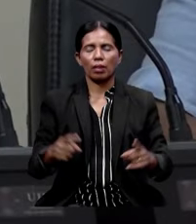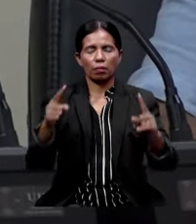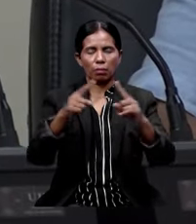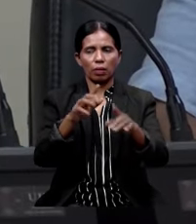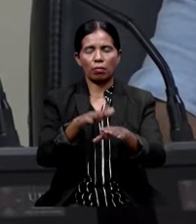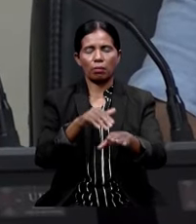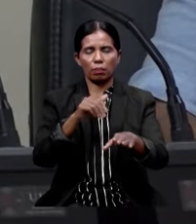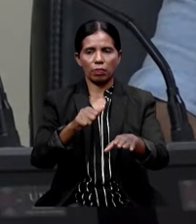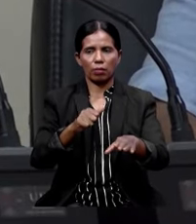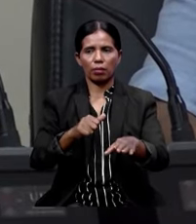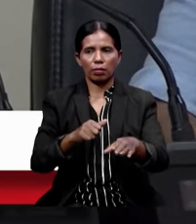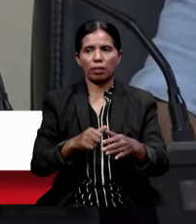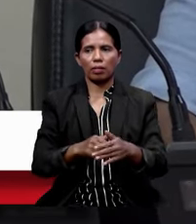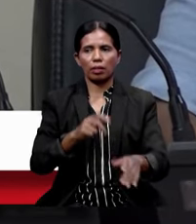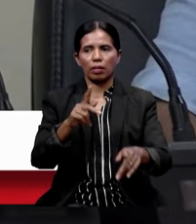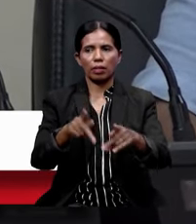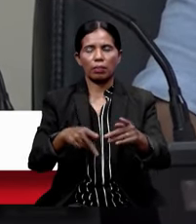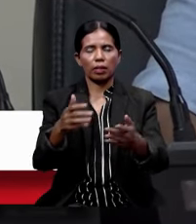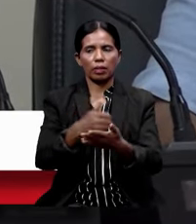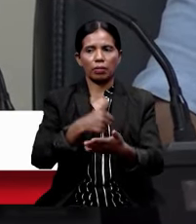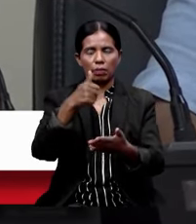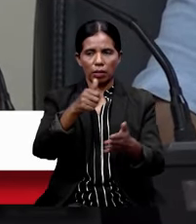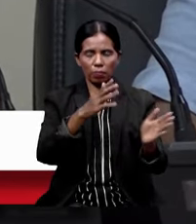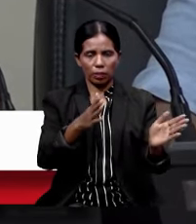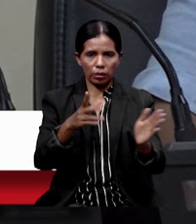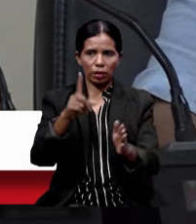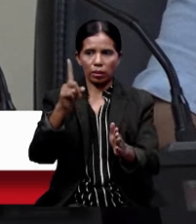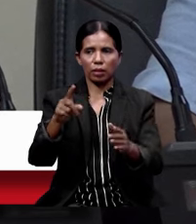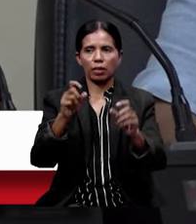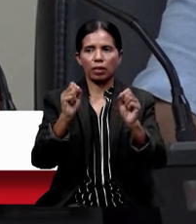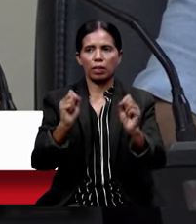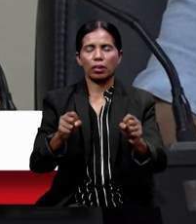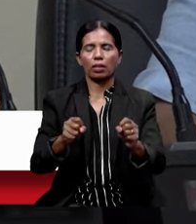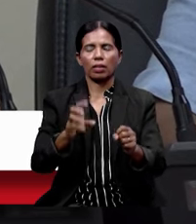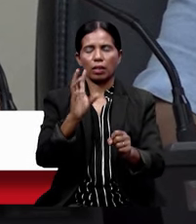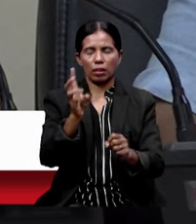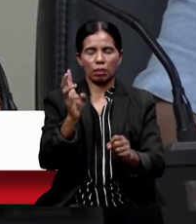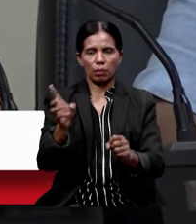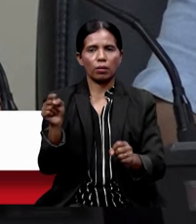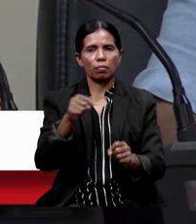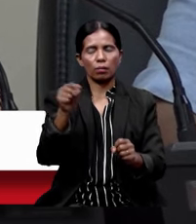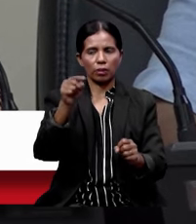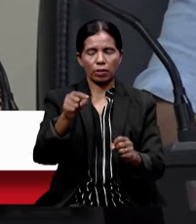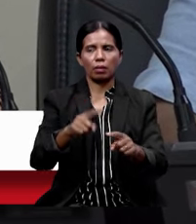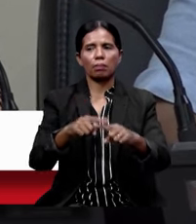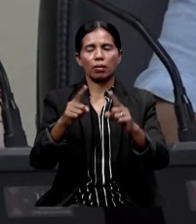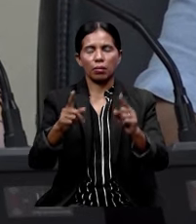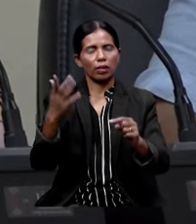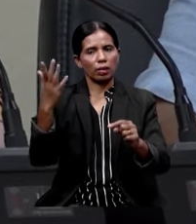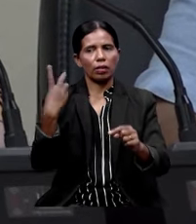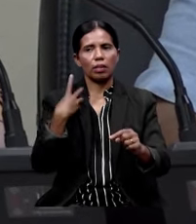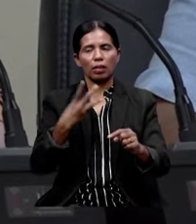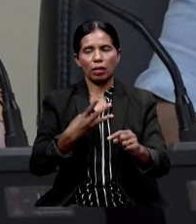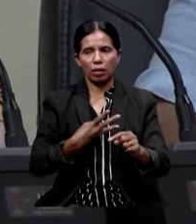Recrutamento, né? Cada hematologia, processo, ida, tem que 60 pontos. Então, mais bem, ainda vai ter